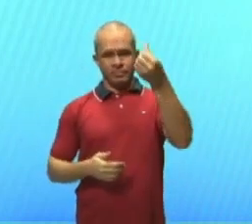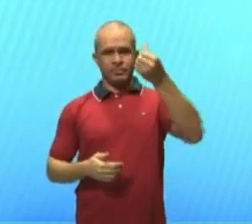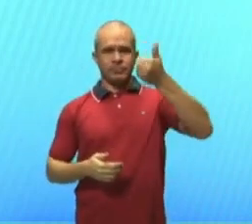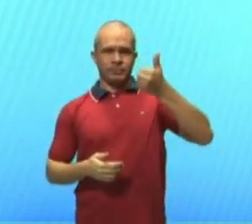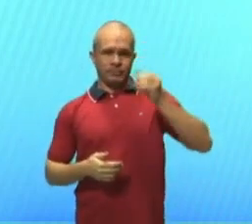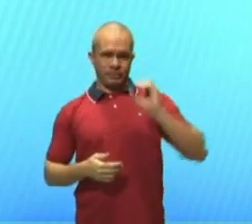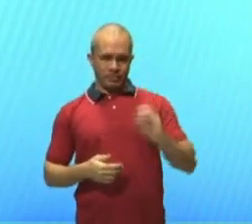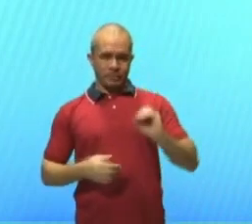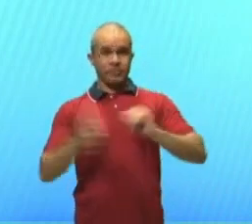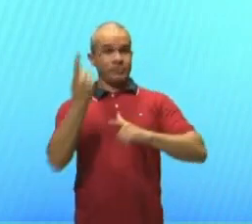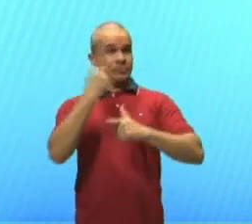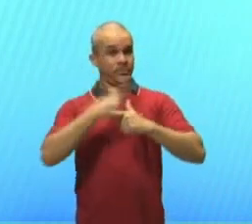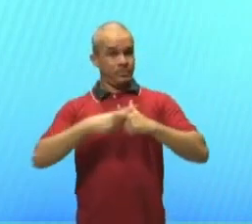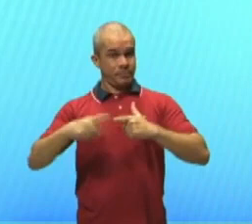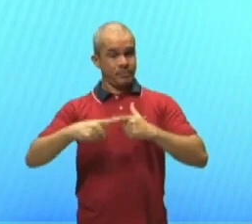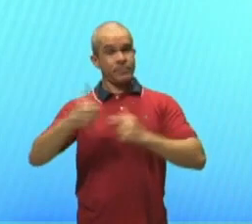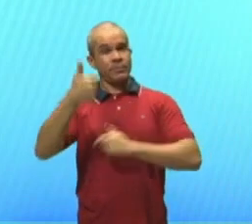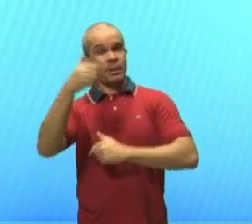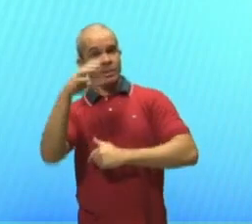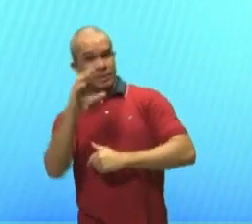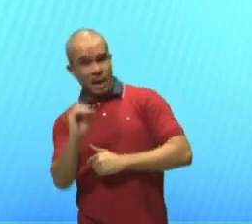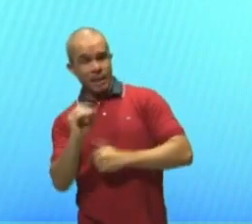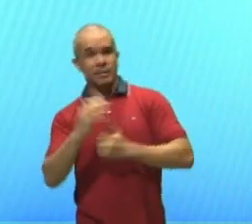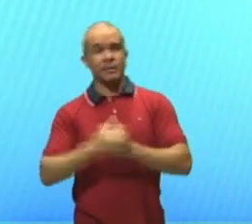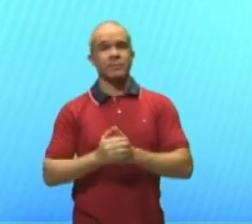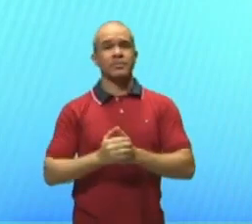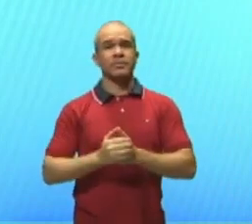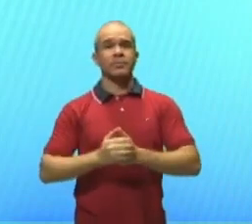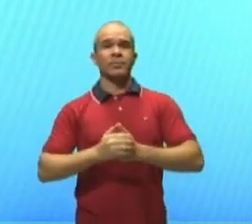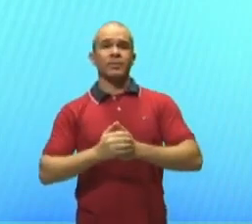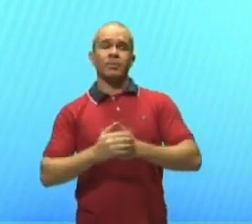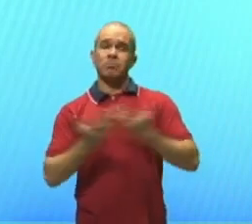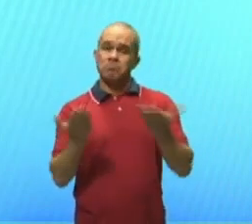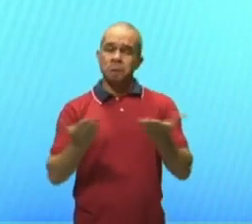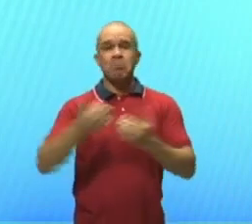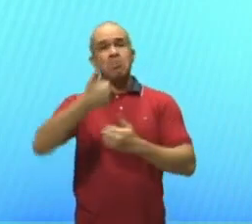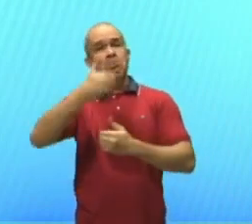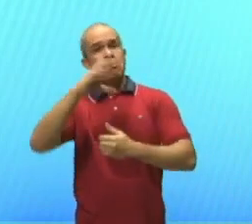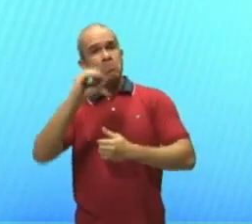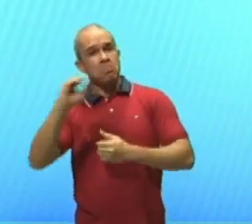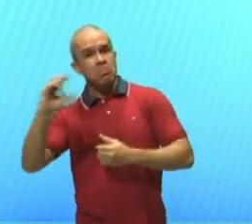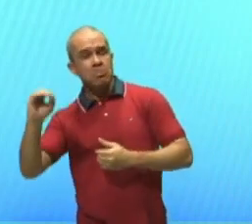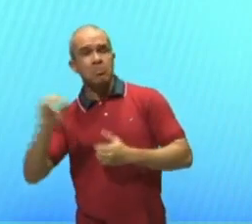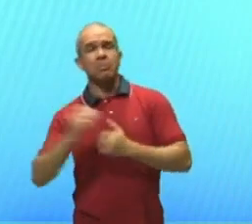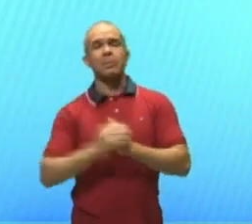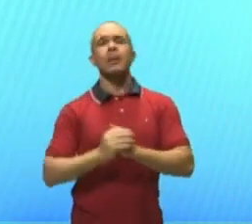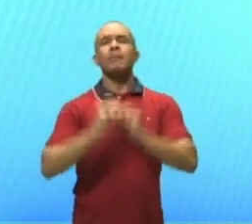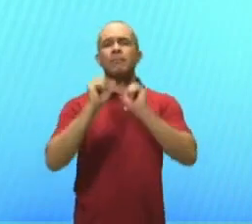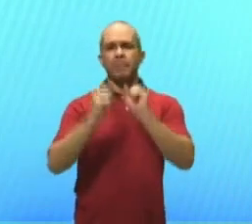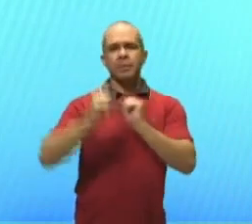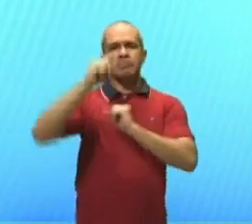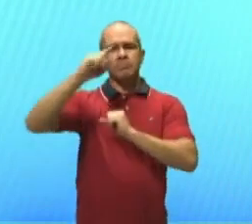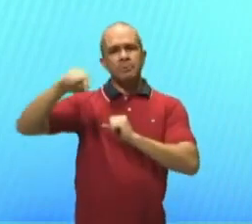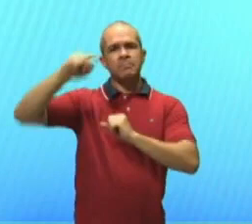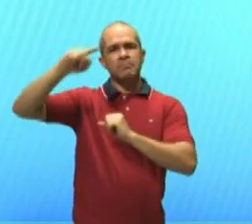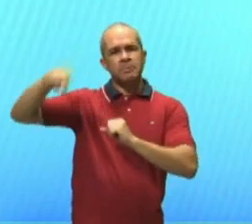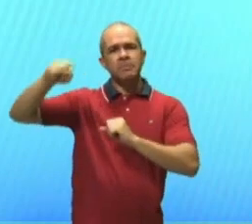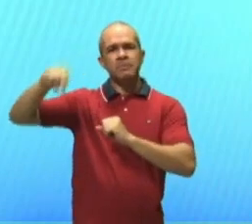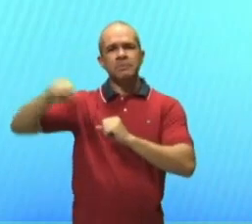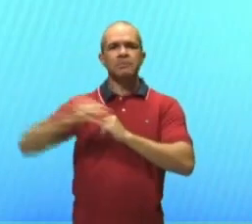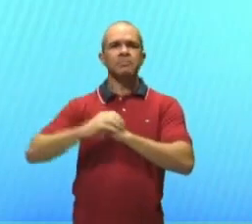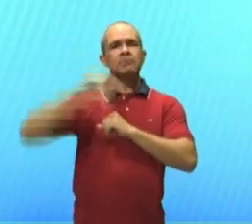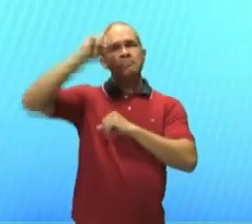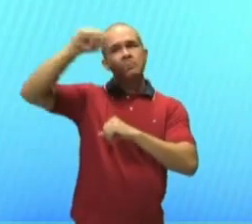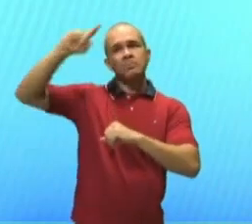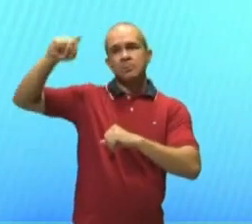Macetinho, quando eu tiver divisão por 10, por base 10, seja 10, 1000, o que eu faço? Só ando a vírgula para o mesmo lado, em